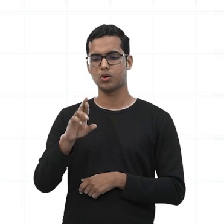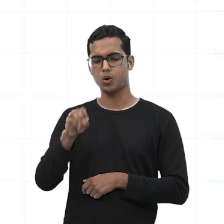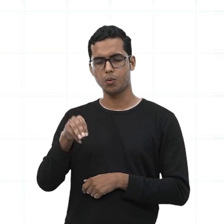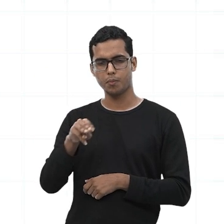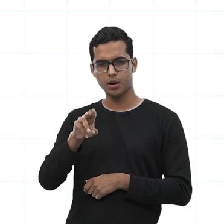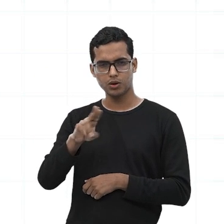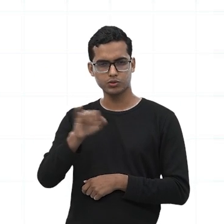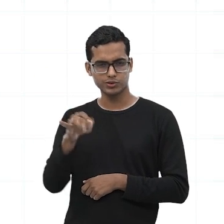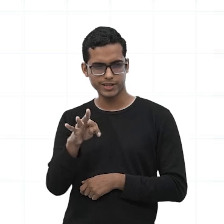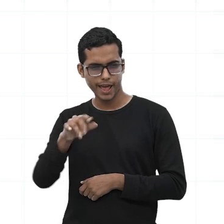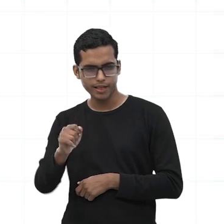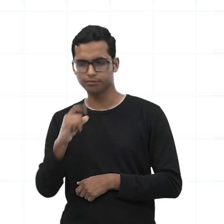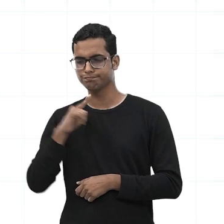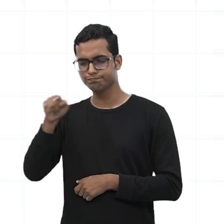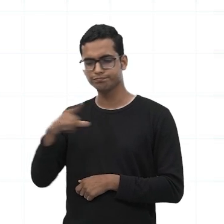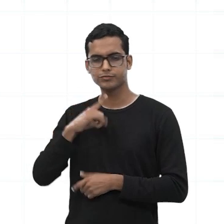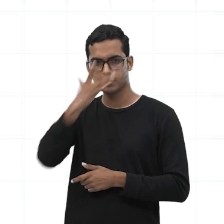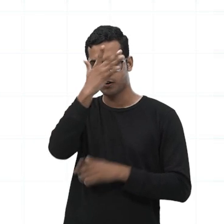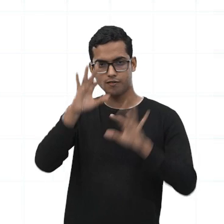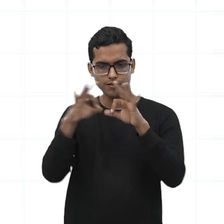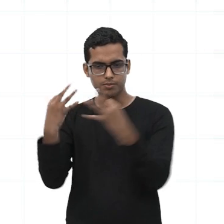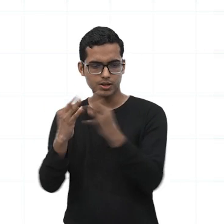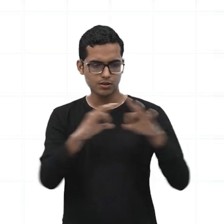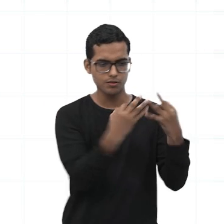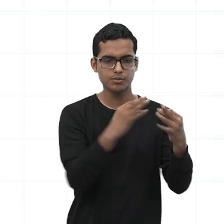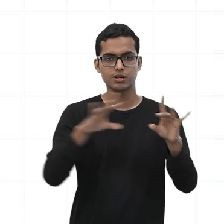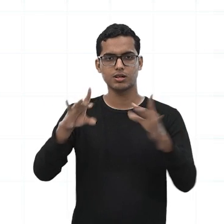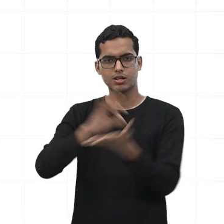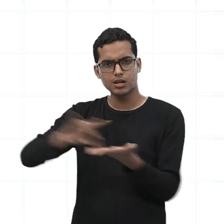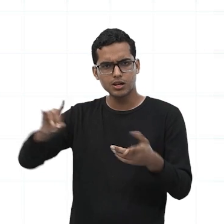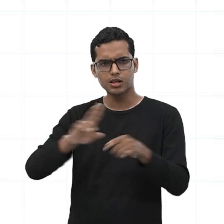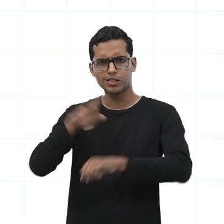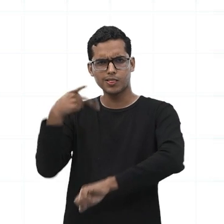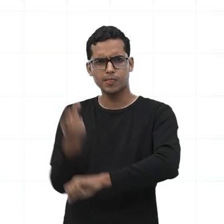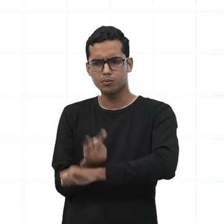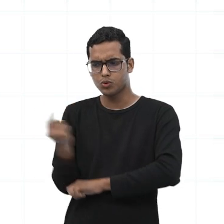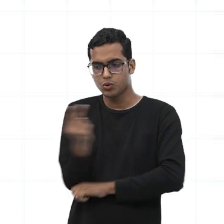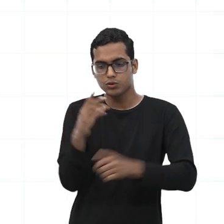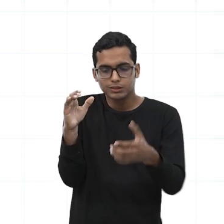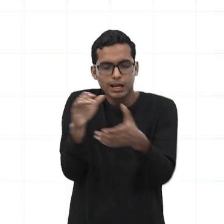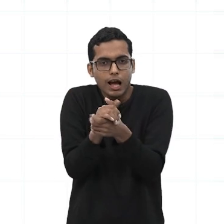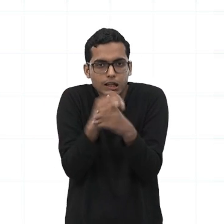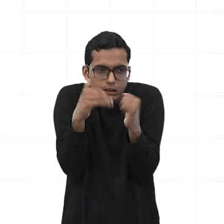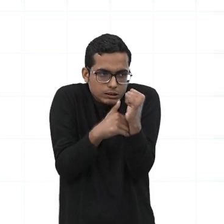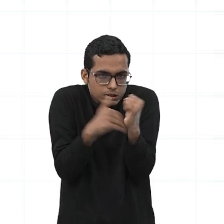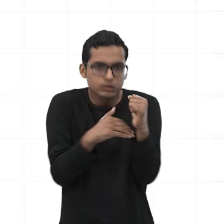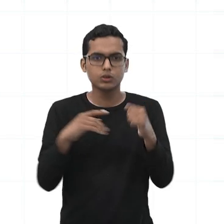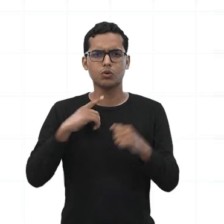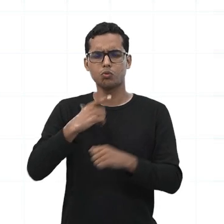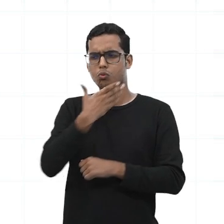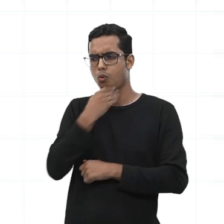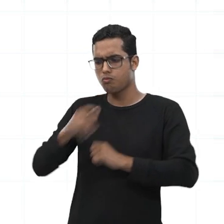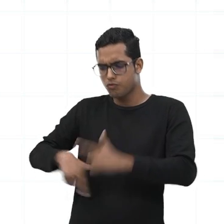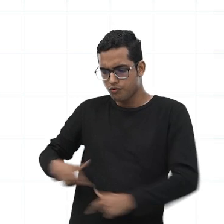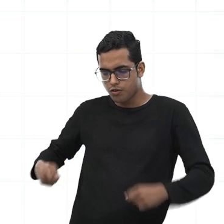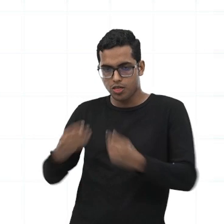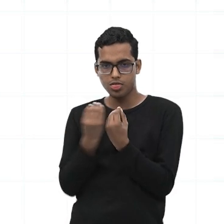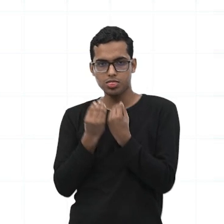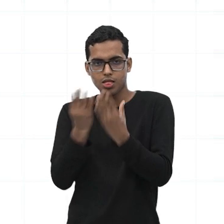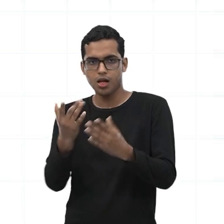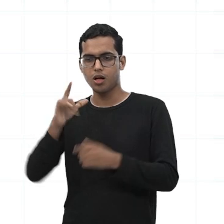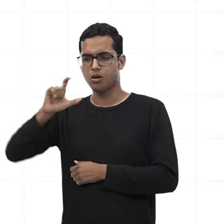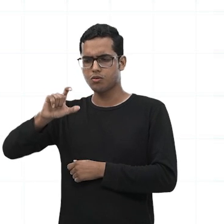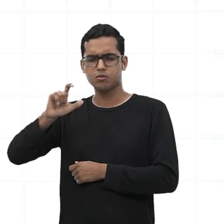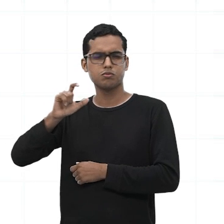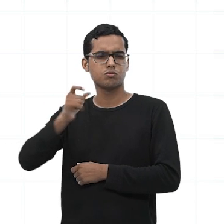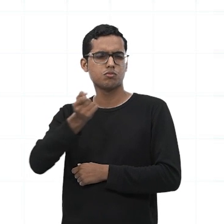inimiga, depois eles casam secretamente, aí o Frei dá um antídoto para a